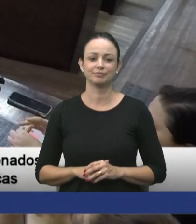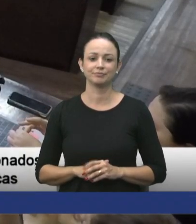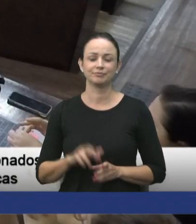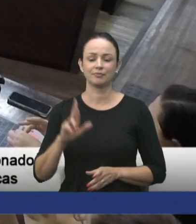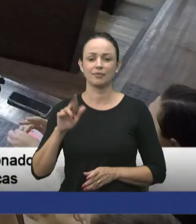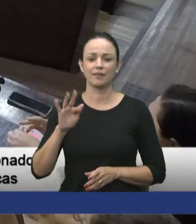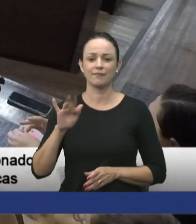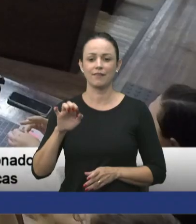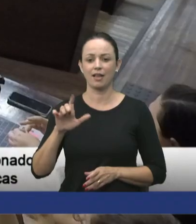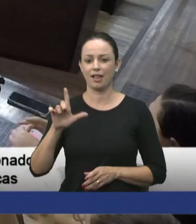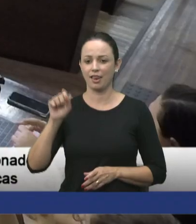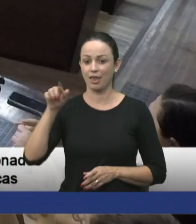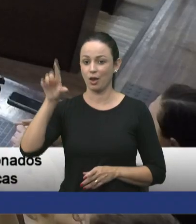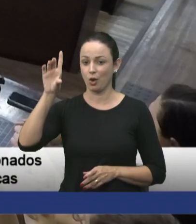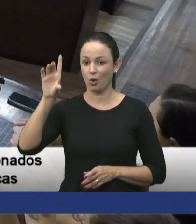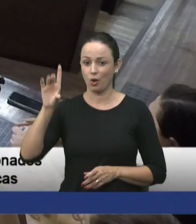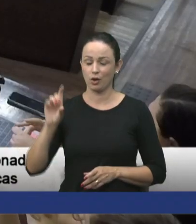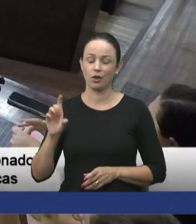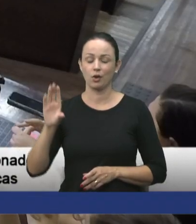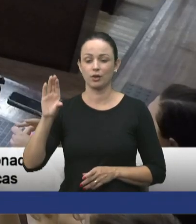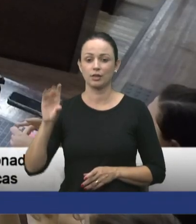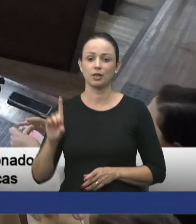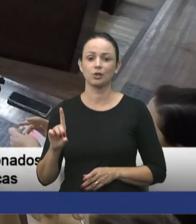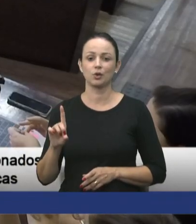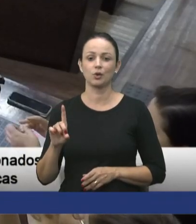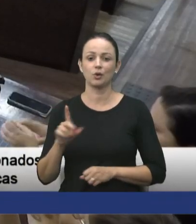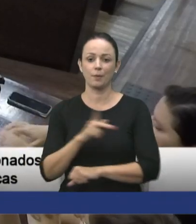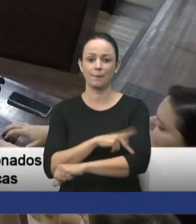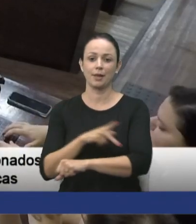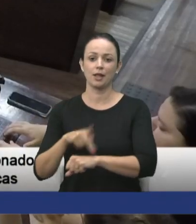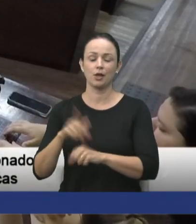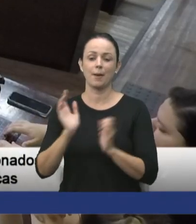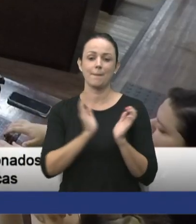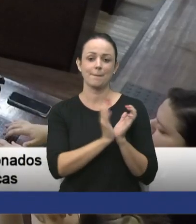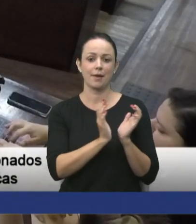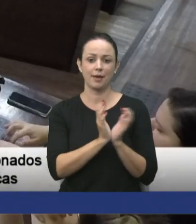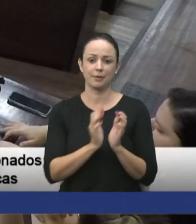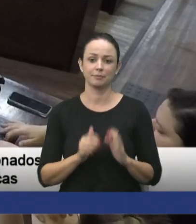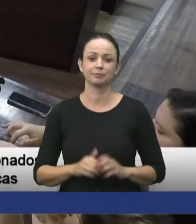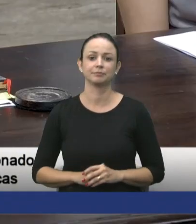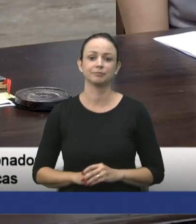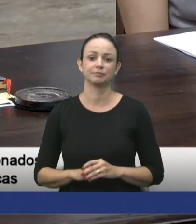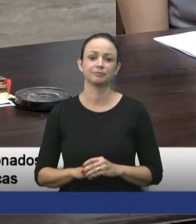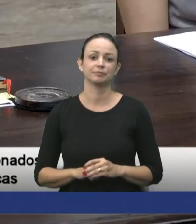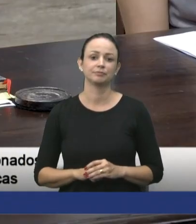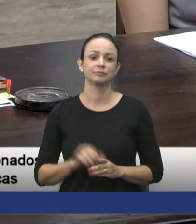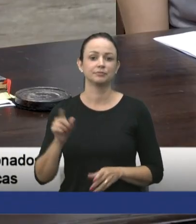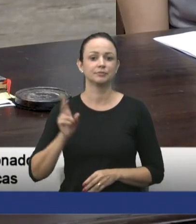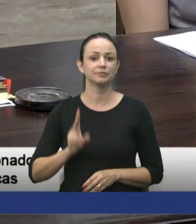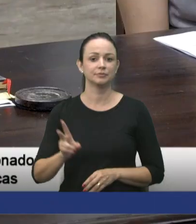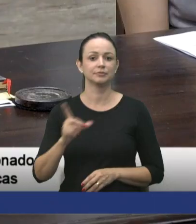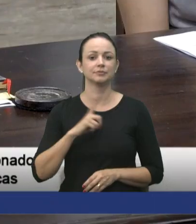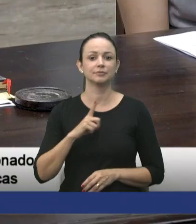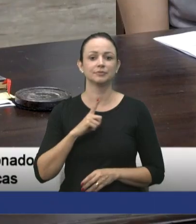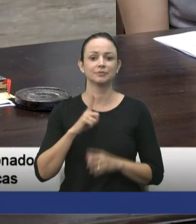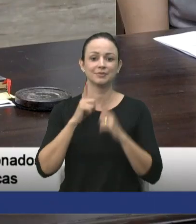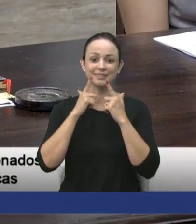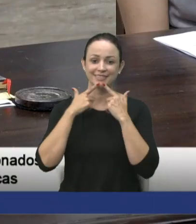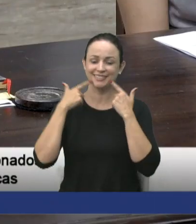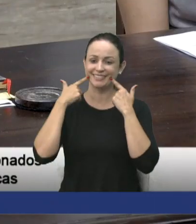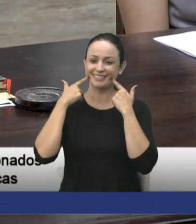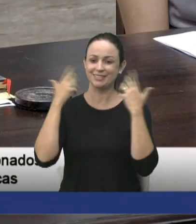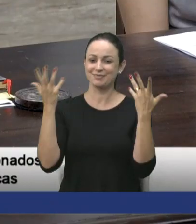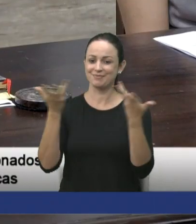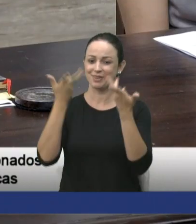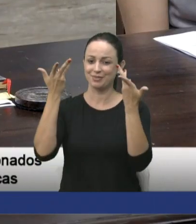Rafaela, ela é coordenadora pedagógica da PAI e ela sempre tem, além desse sorriso